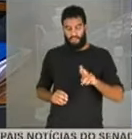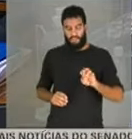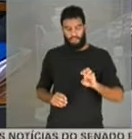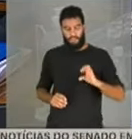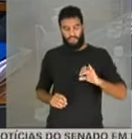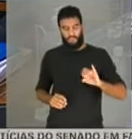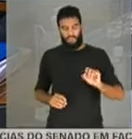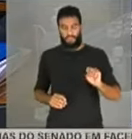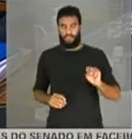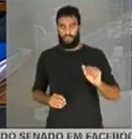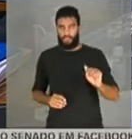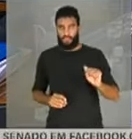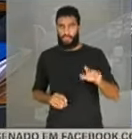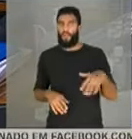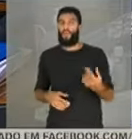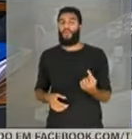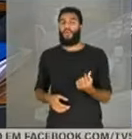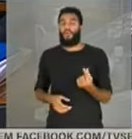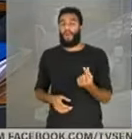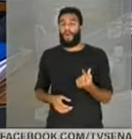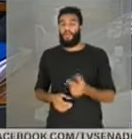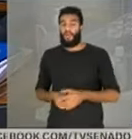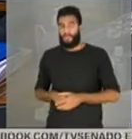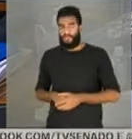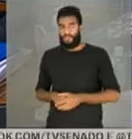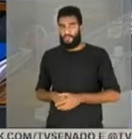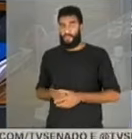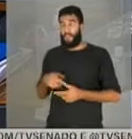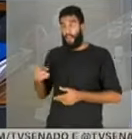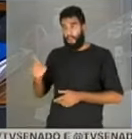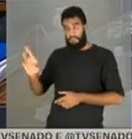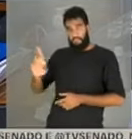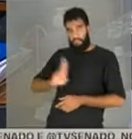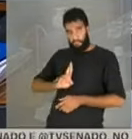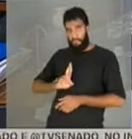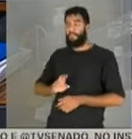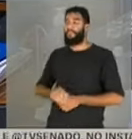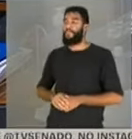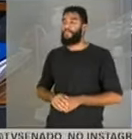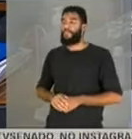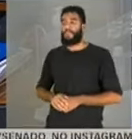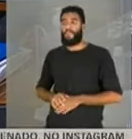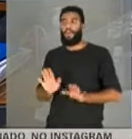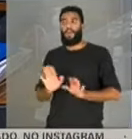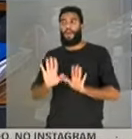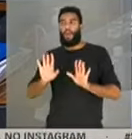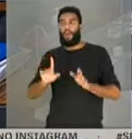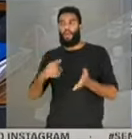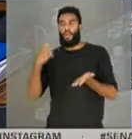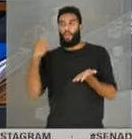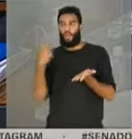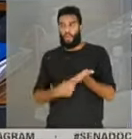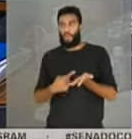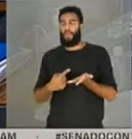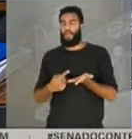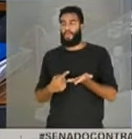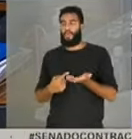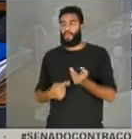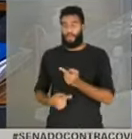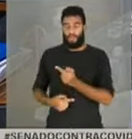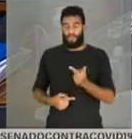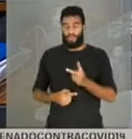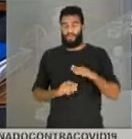qual o valor de remuneração para a Precisa, a Barat responde: não chegamos a um acordo entre a Barat e a